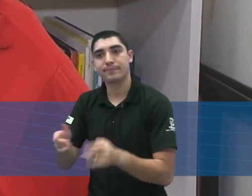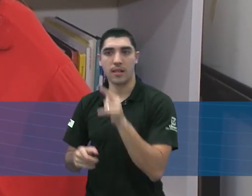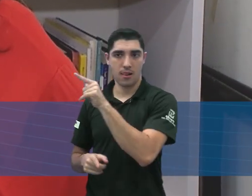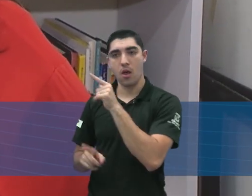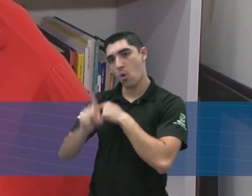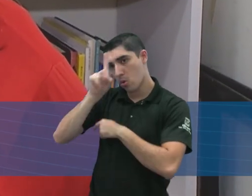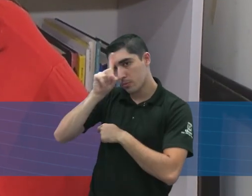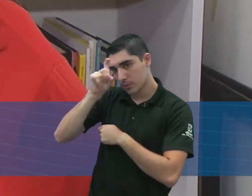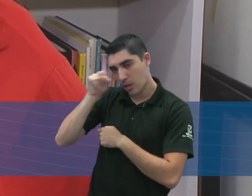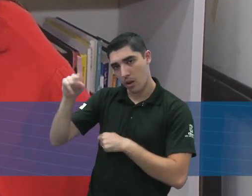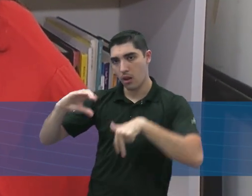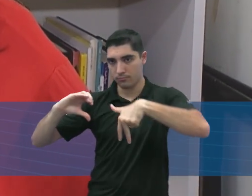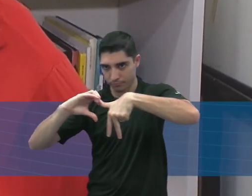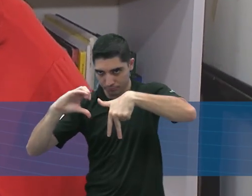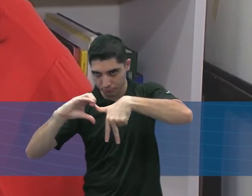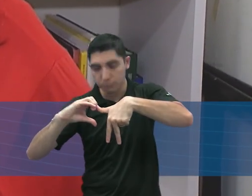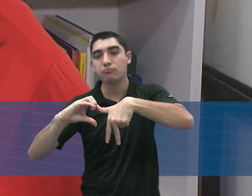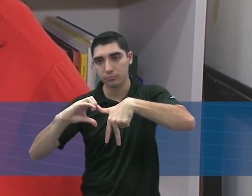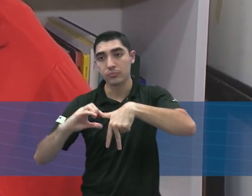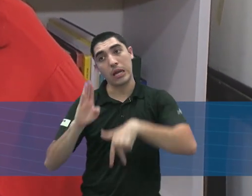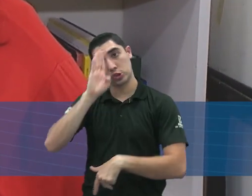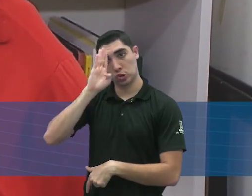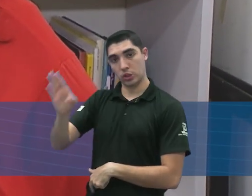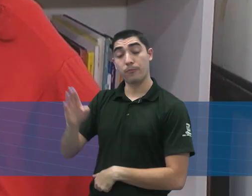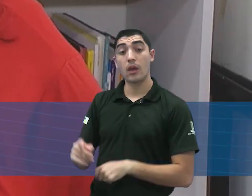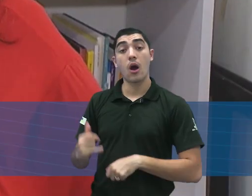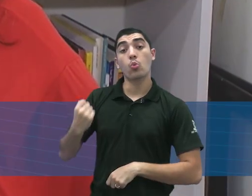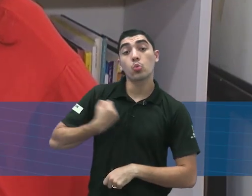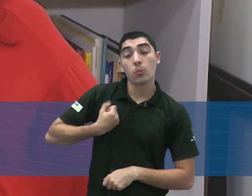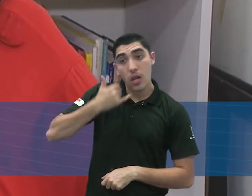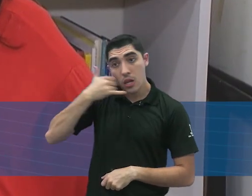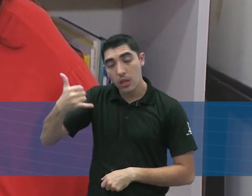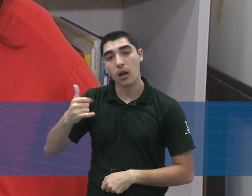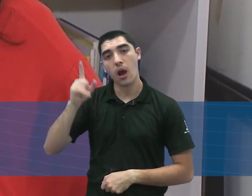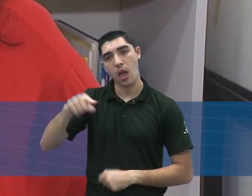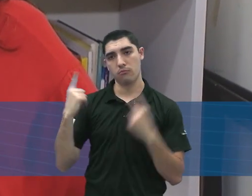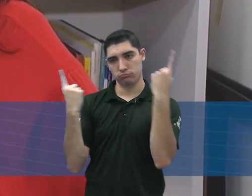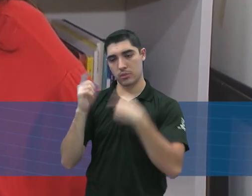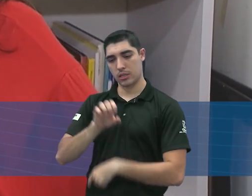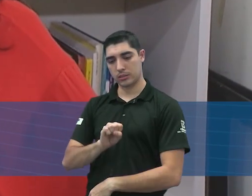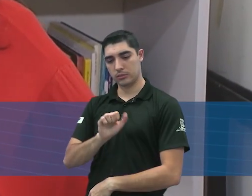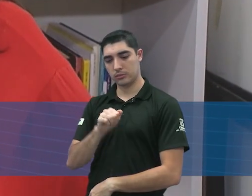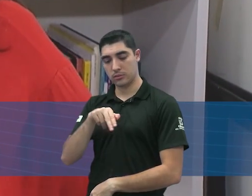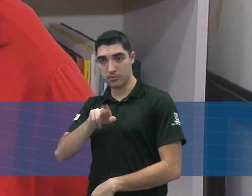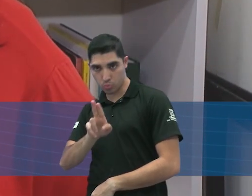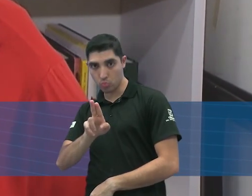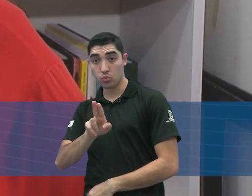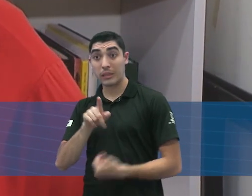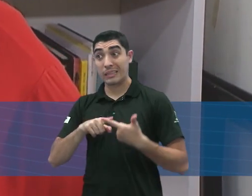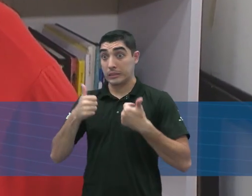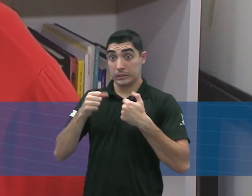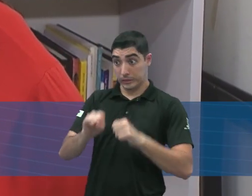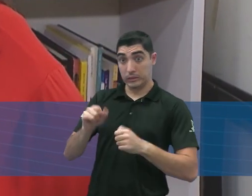saúde mental, que fica lá no Francisca Júlia. O telefone de contato é o SAMU, e se o paciente estiver